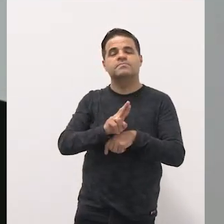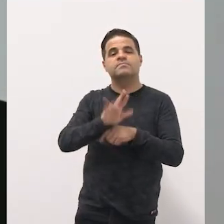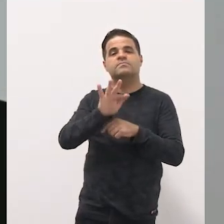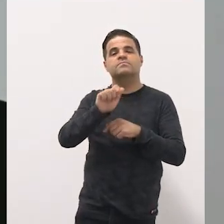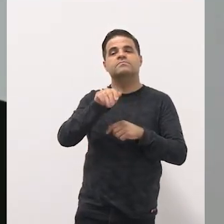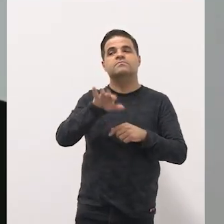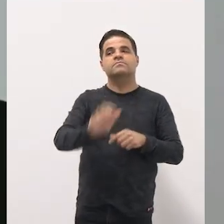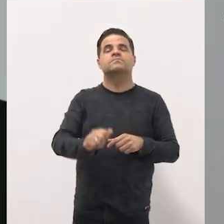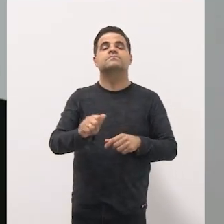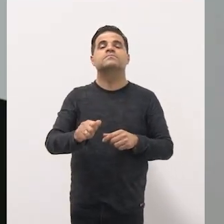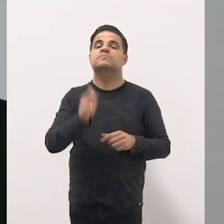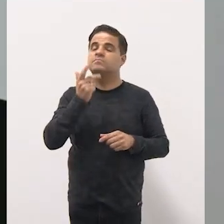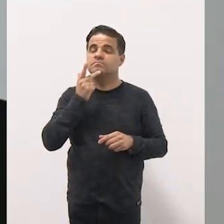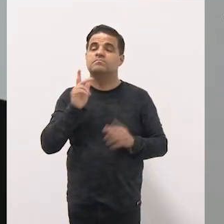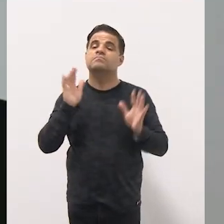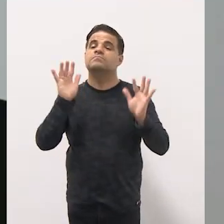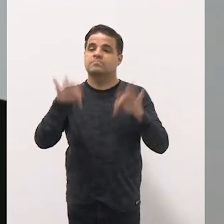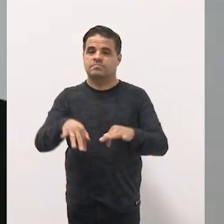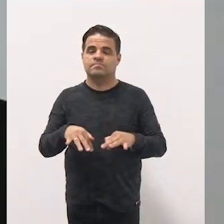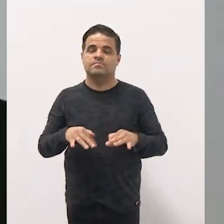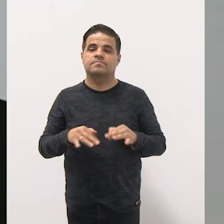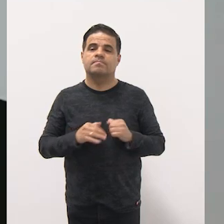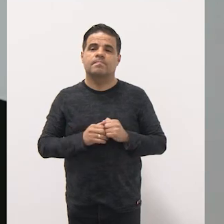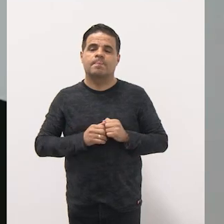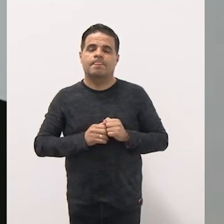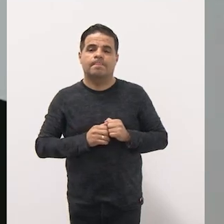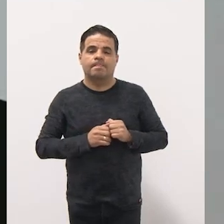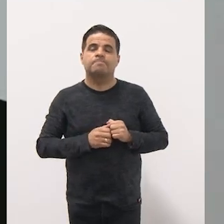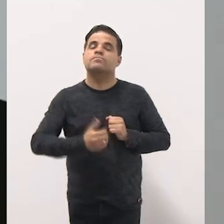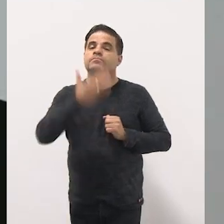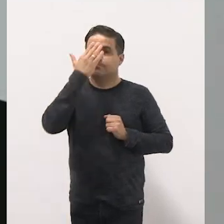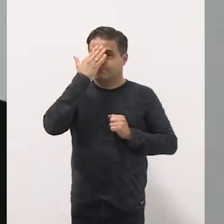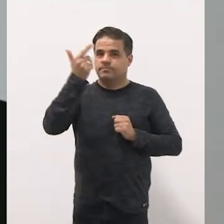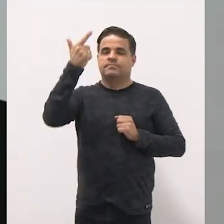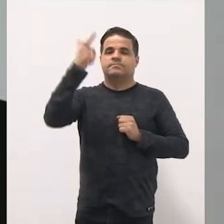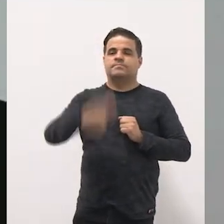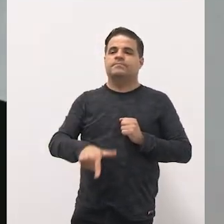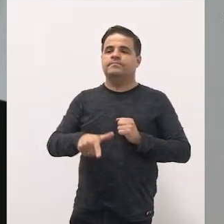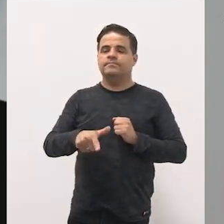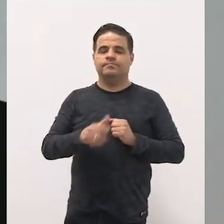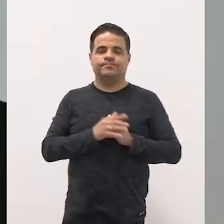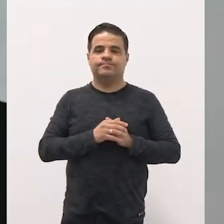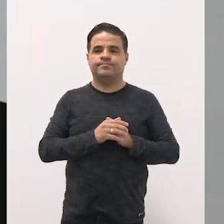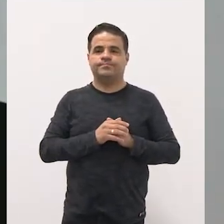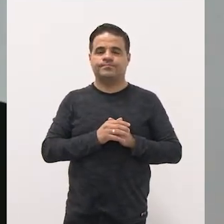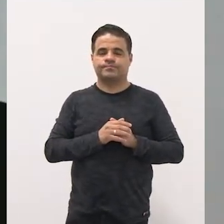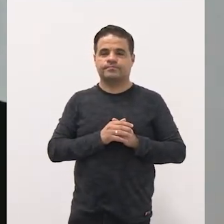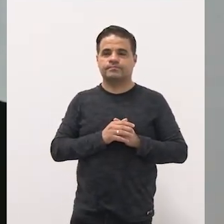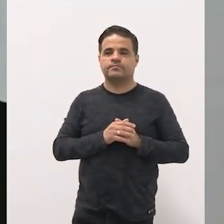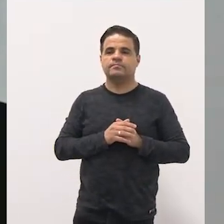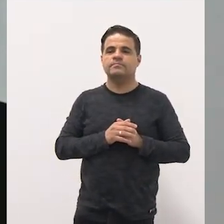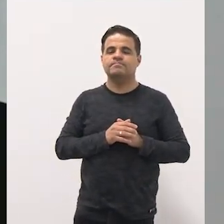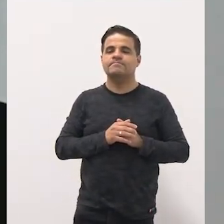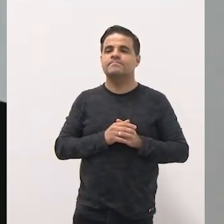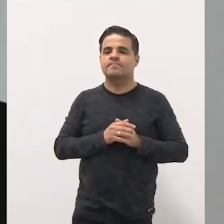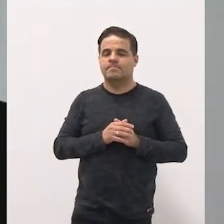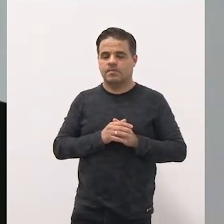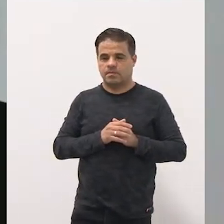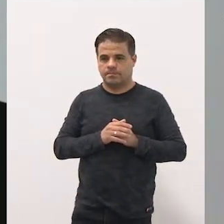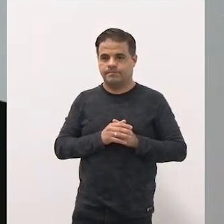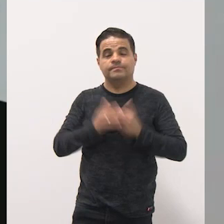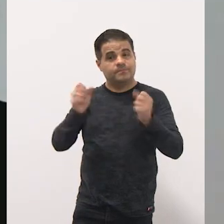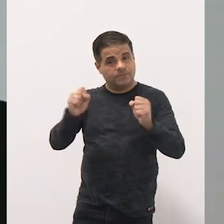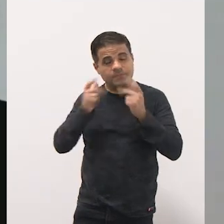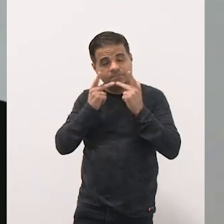sua despedida e agradecer novamente. É só agradecimento que a gente tem a fazer, tá ok? Pois